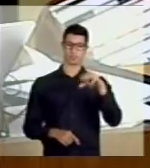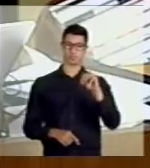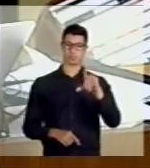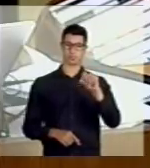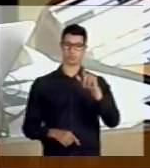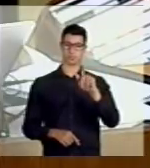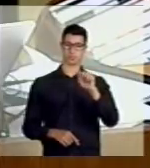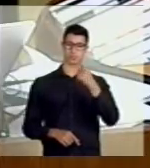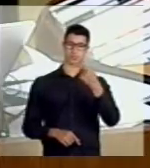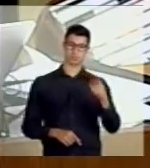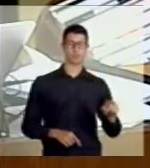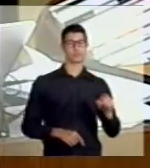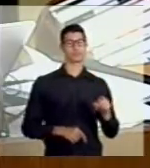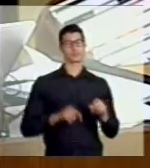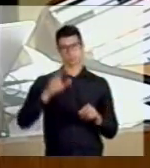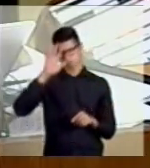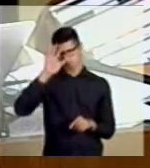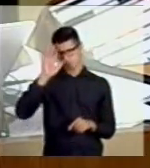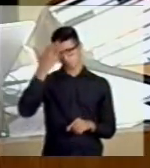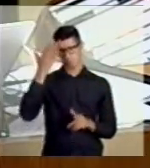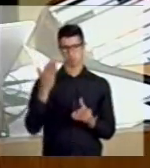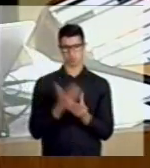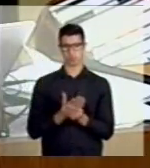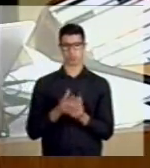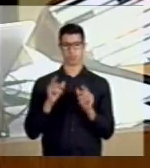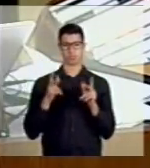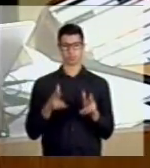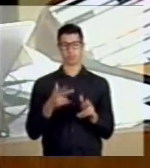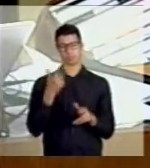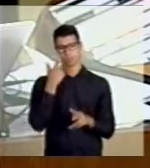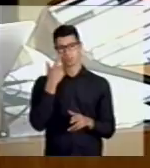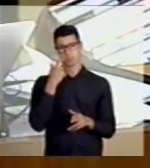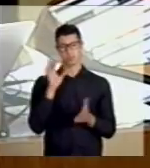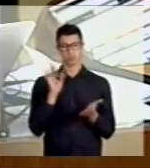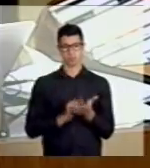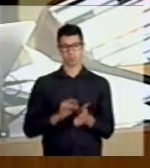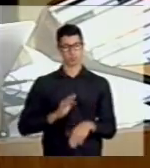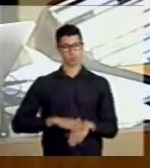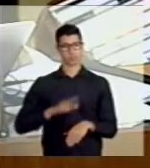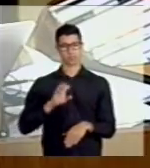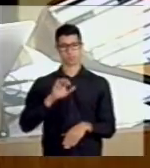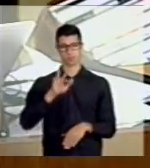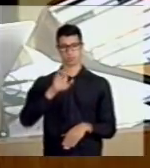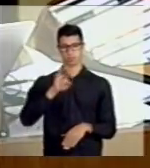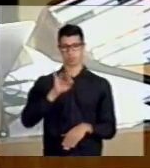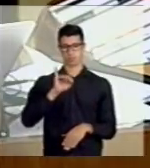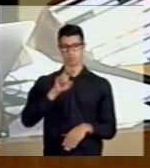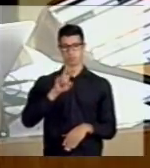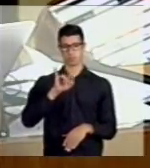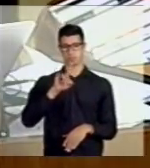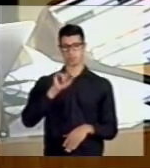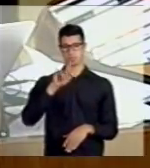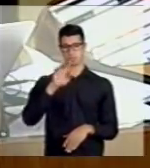estará apenas resolvendo um incidente processual, com vistas a conferir maior efetividade à prestação